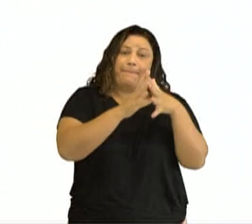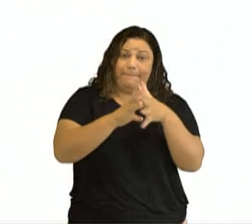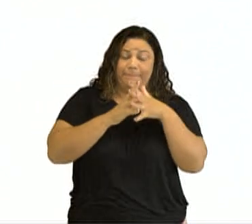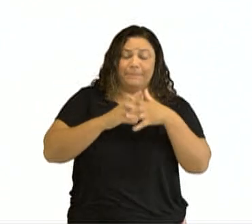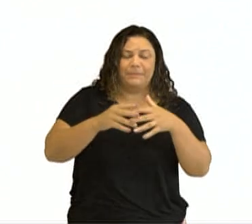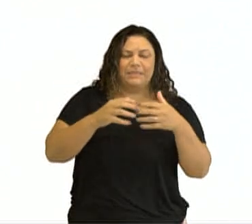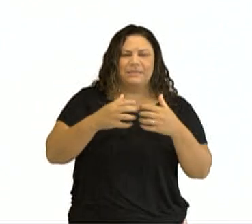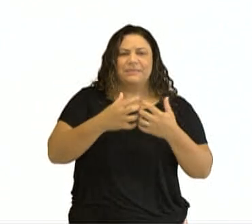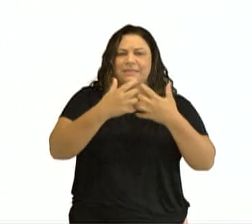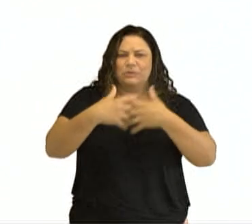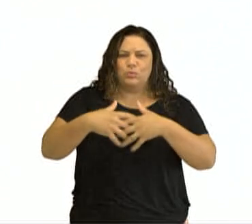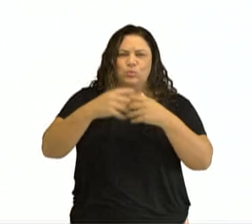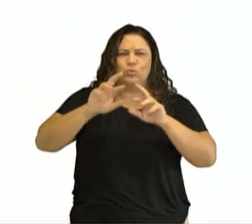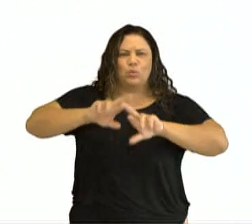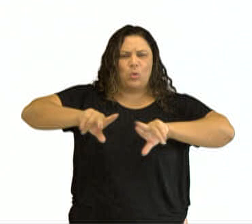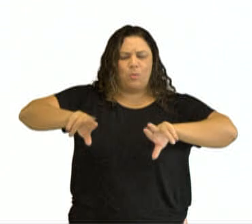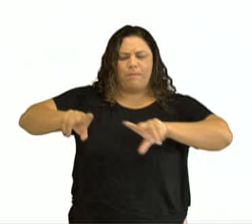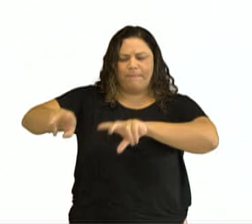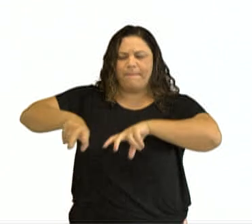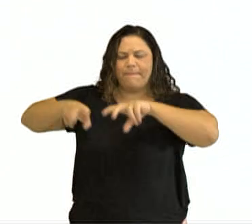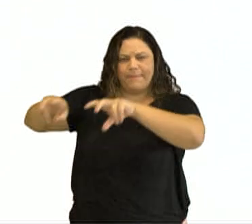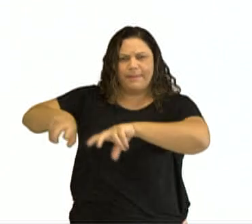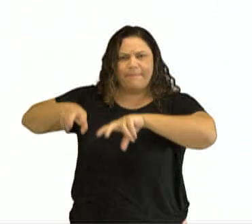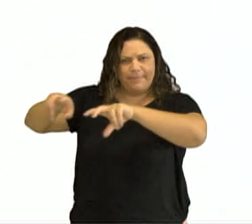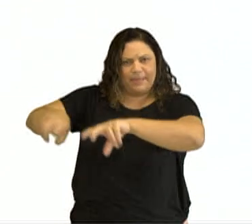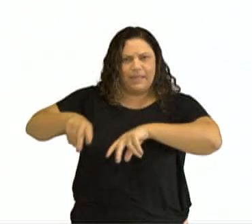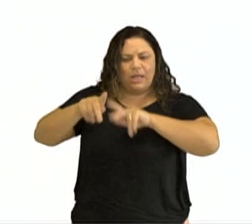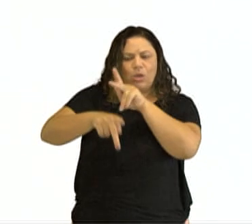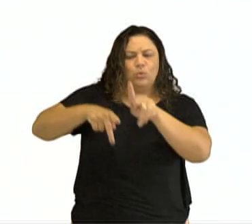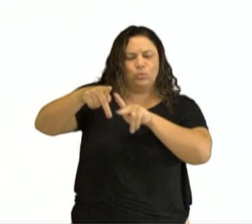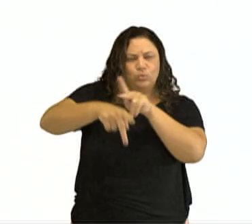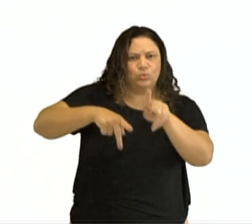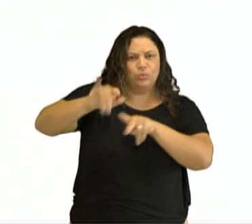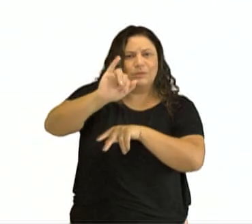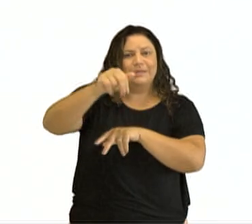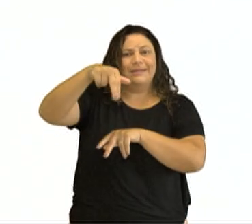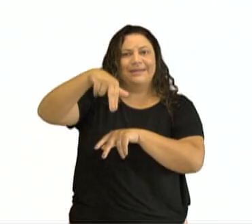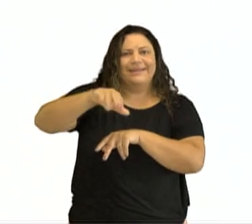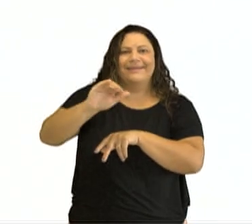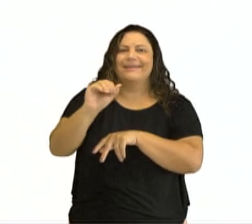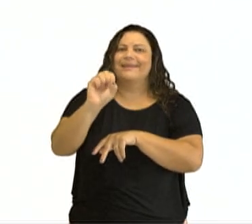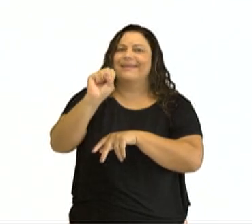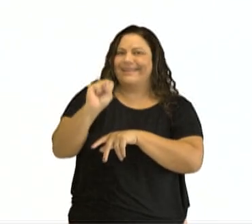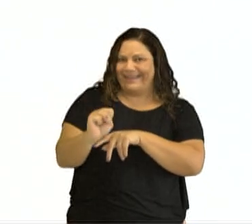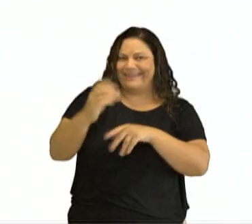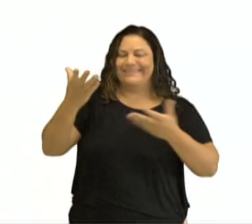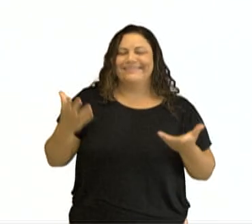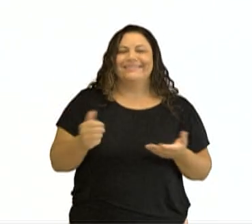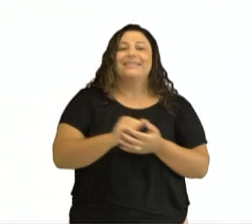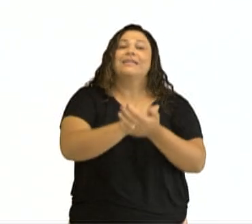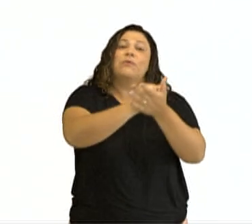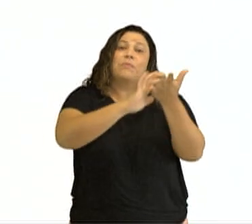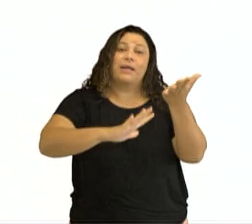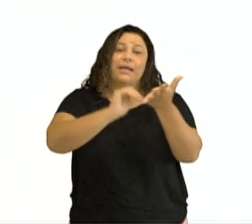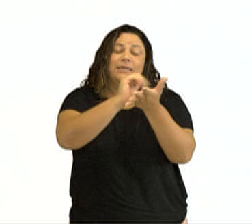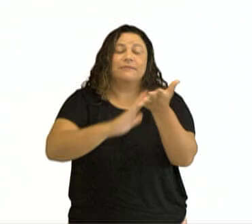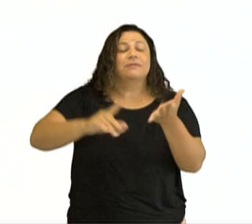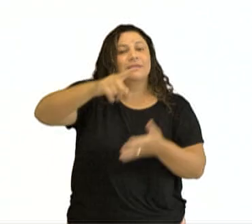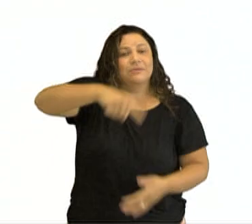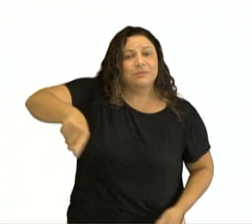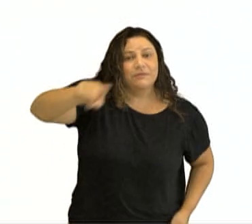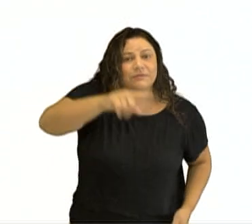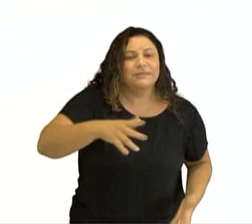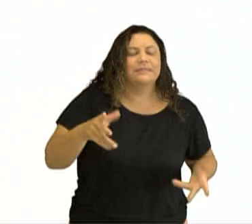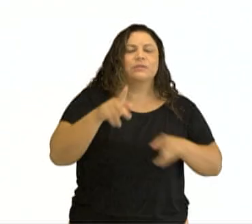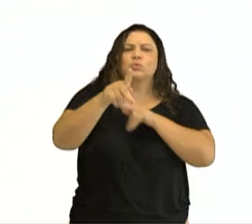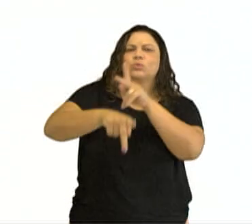Central e aqui na América do Sul, como, por exemplo, os povos incas. Gente, trago uma atividade para vocês. Olha o que diz aqui, sobre